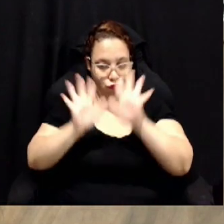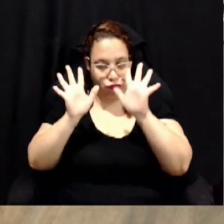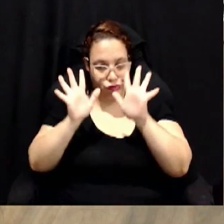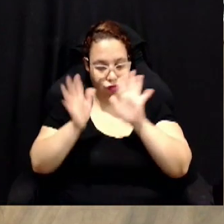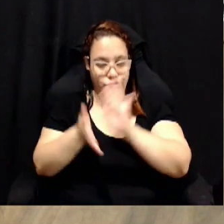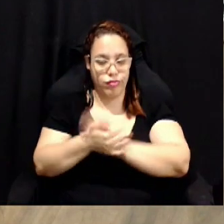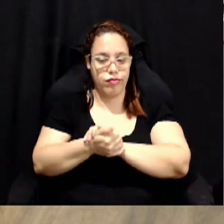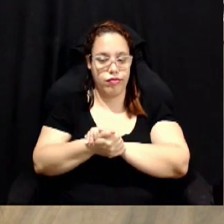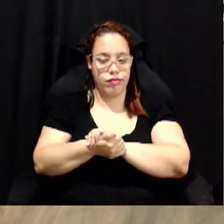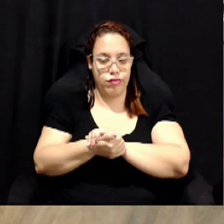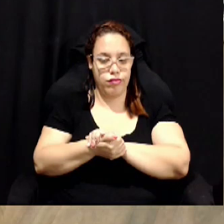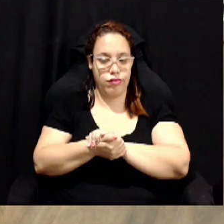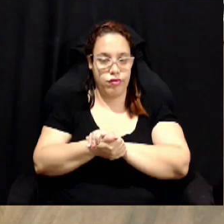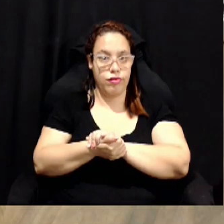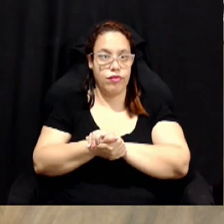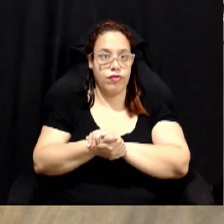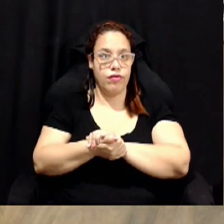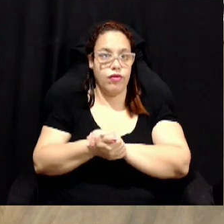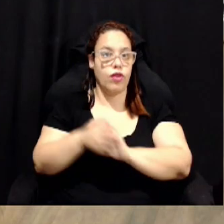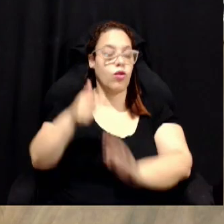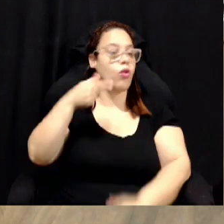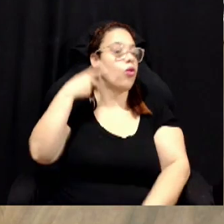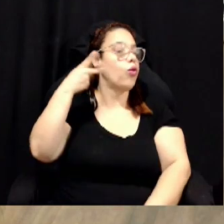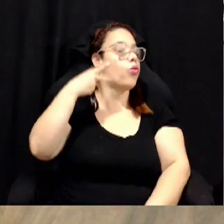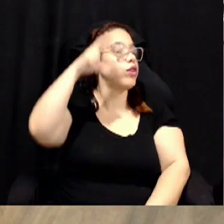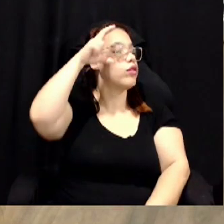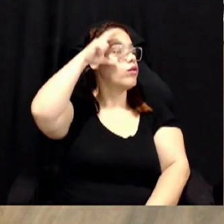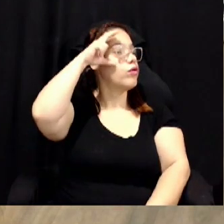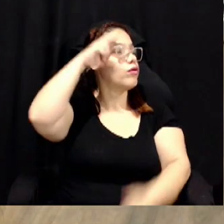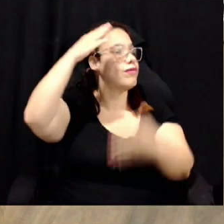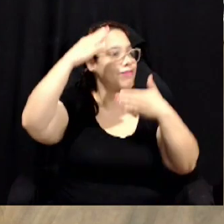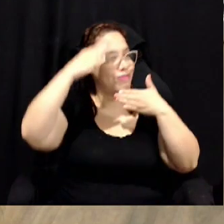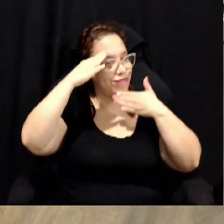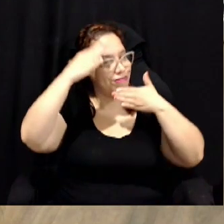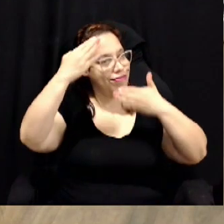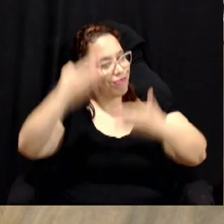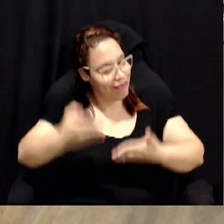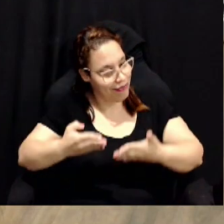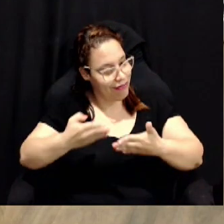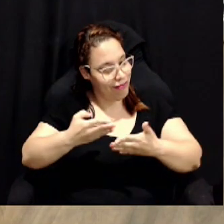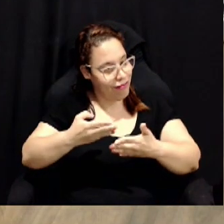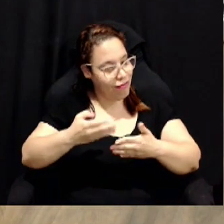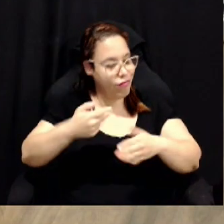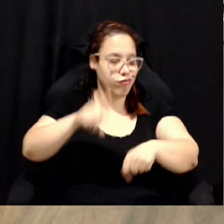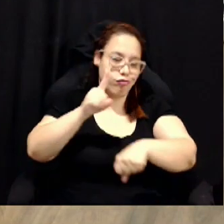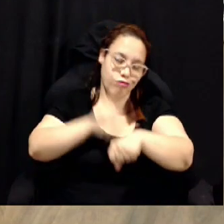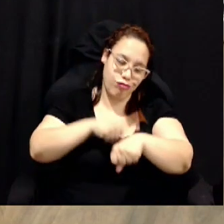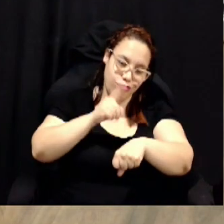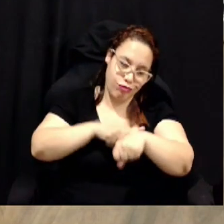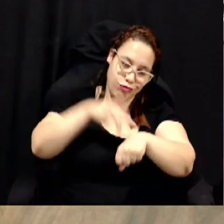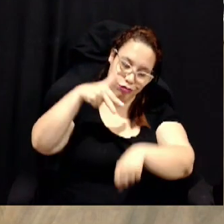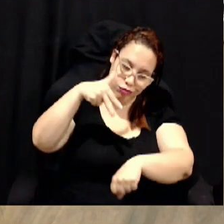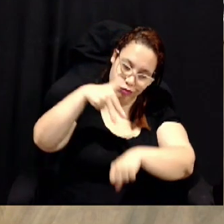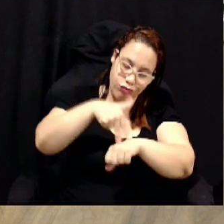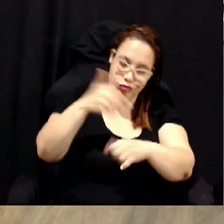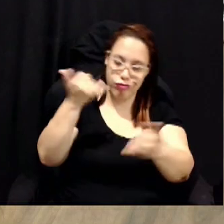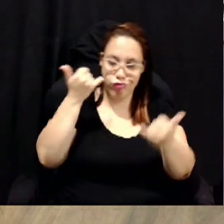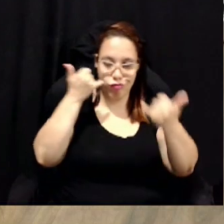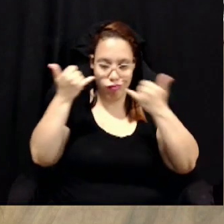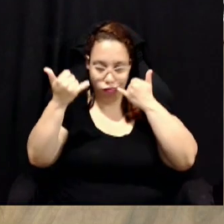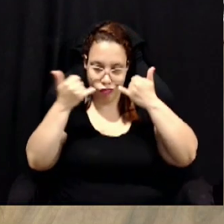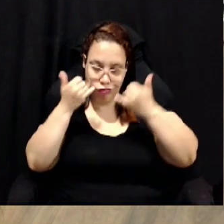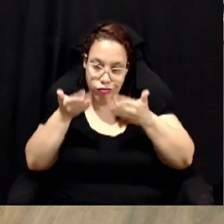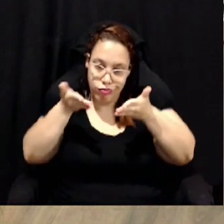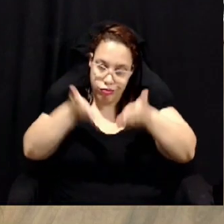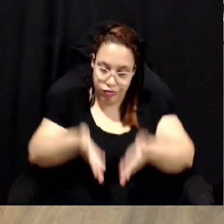do autismo. Vereador Carlinhos Camelô, muito obrigado pela disponibilidade do seu tempo, as informações que foram trazidas